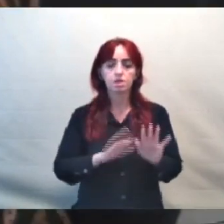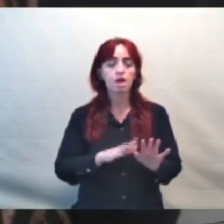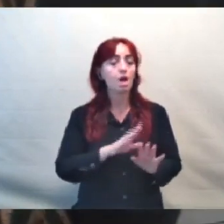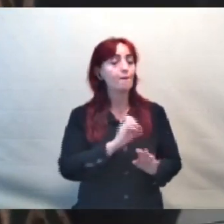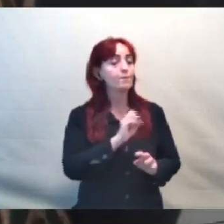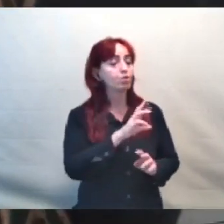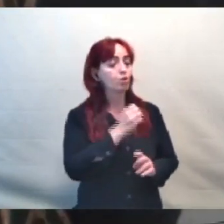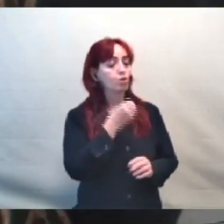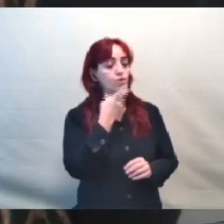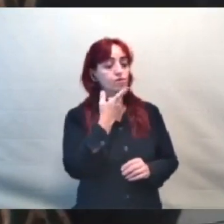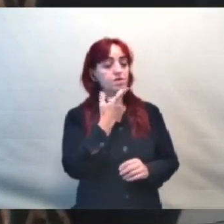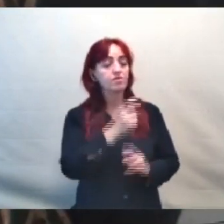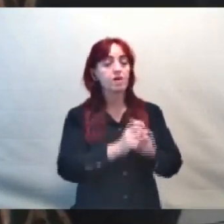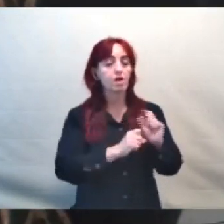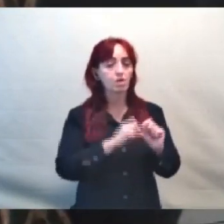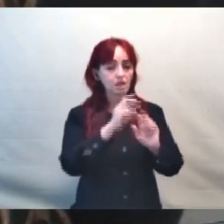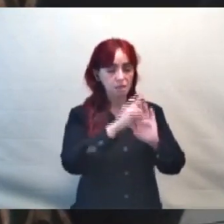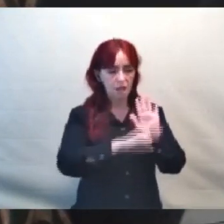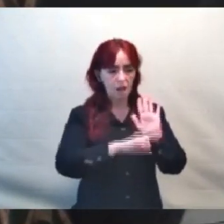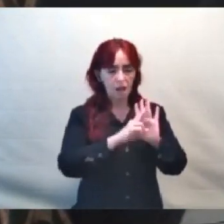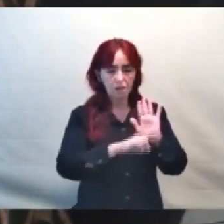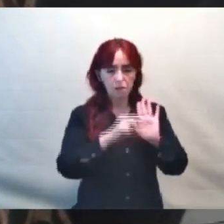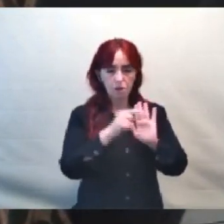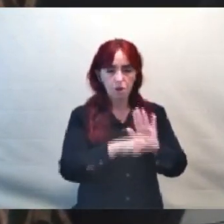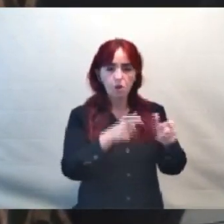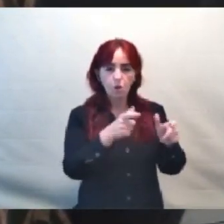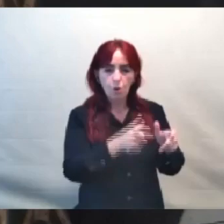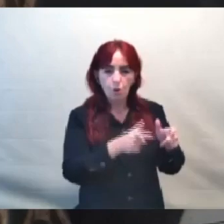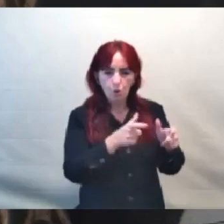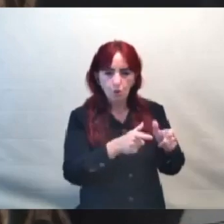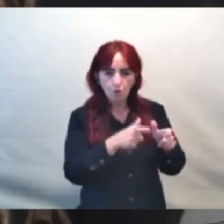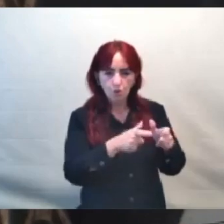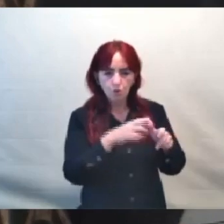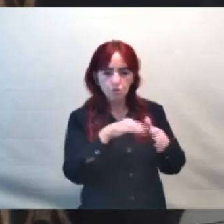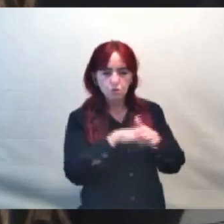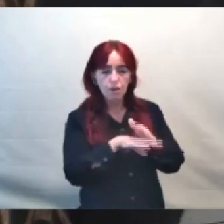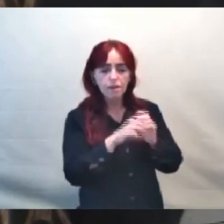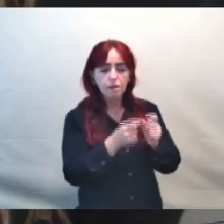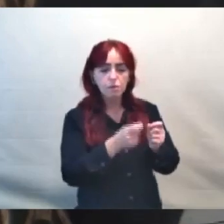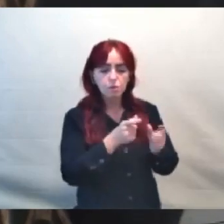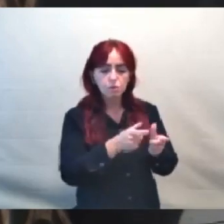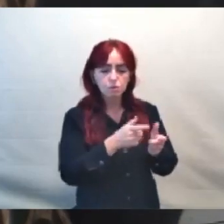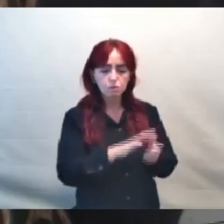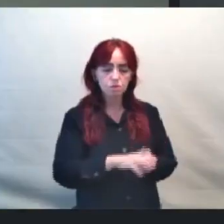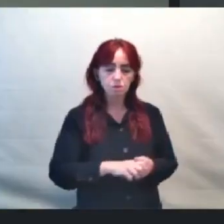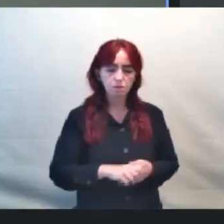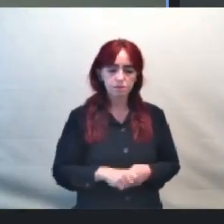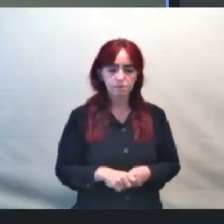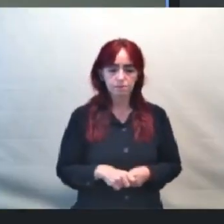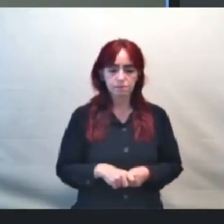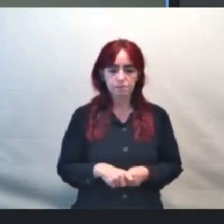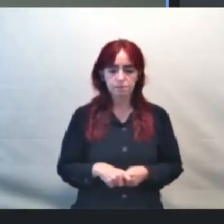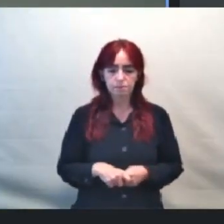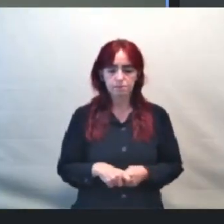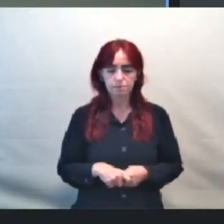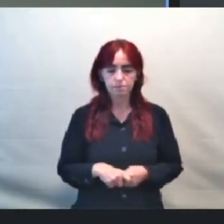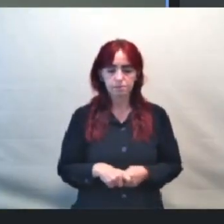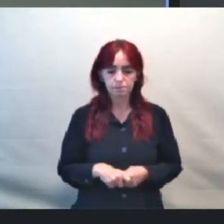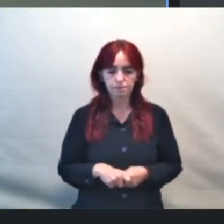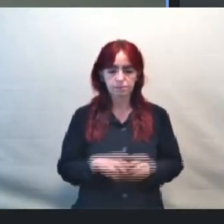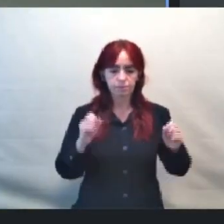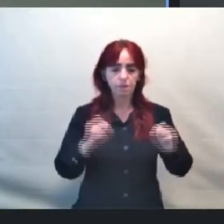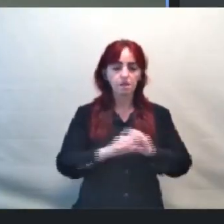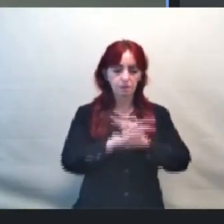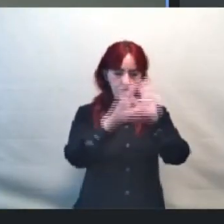esse relatório ele fica na onde? Só para a gente poder... Onde fica esse relatório constando? A transparência. A transparência.